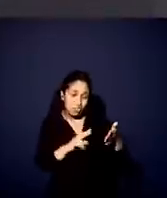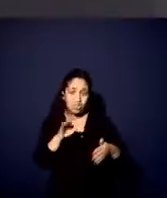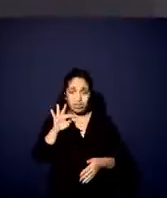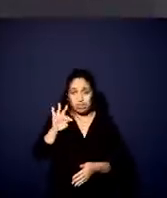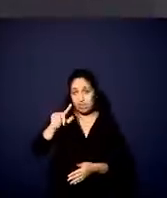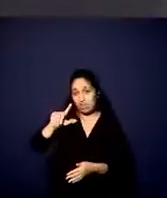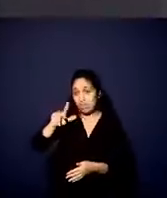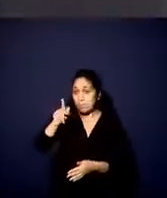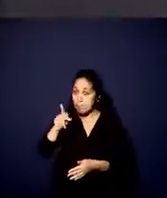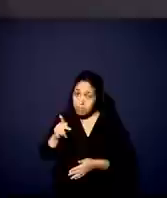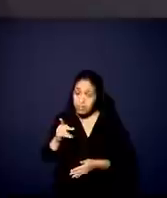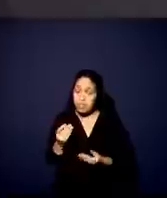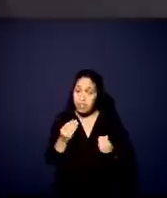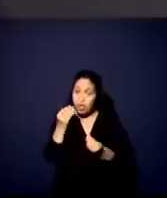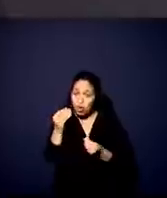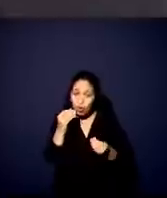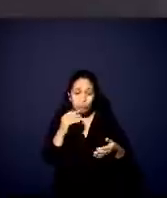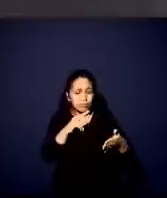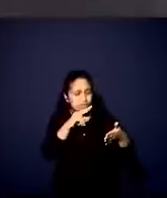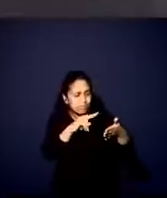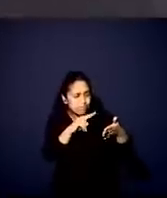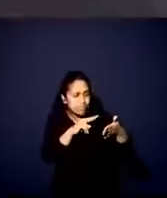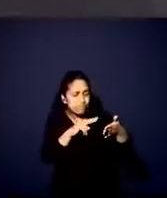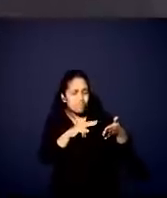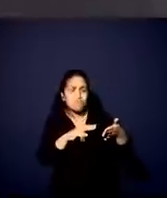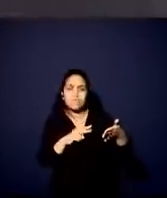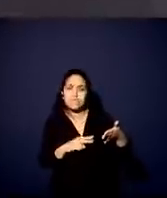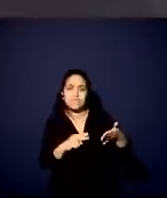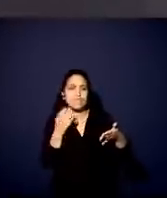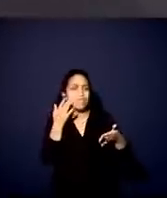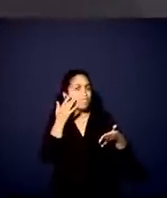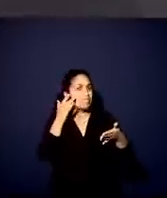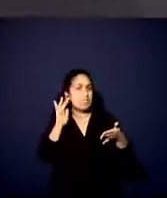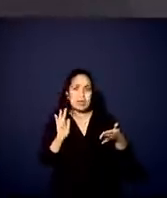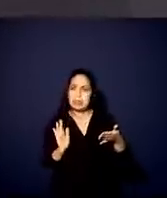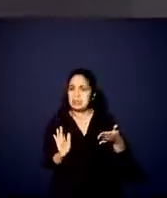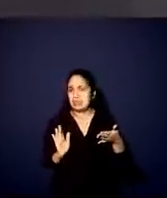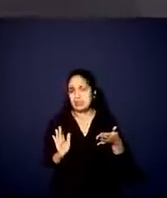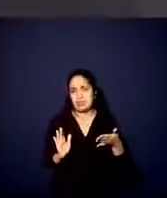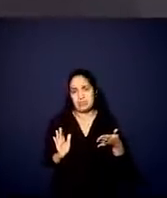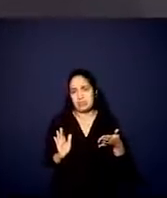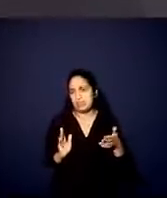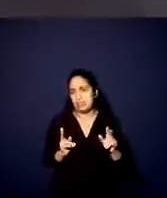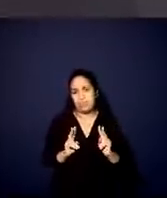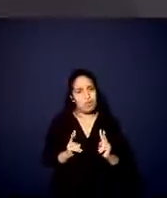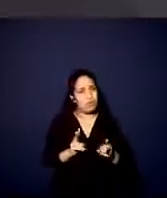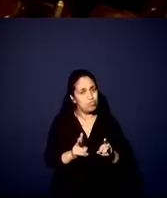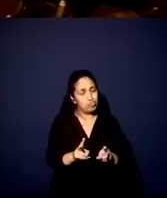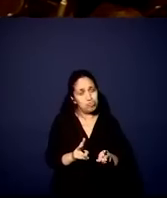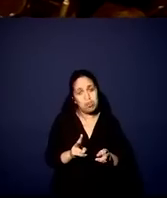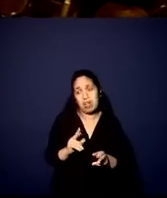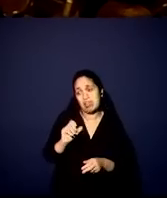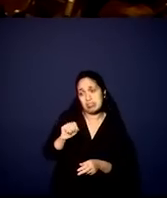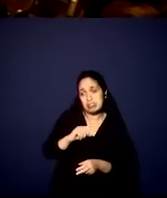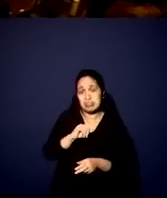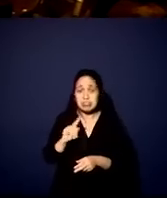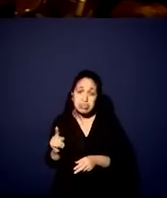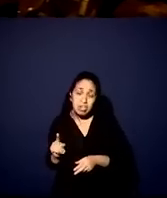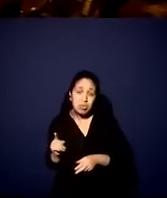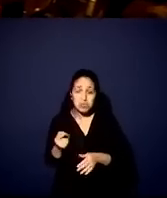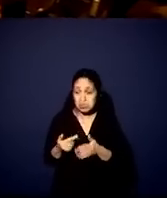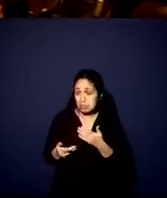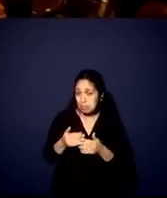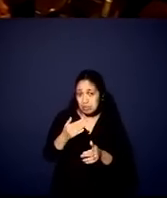a gente não sabe como vai ser essa revisão não sabe se ela vai continuar de alguma forma dependente